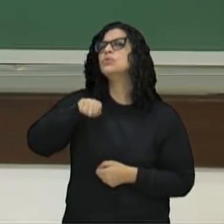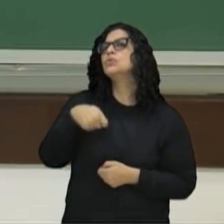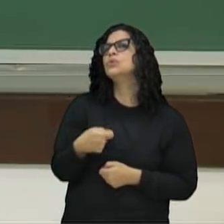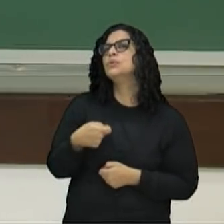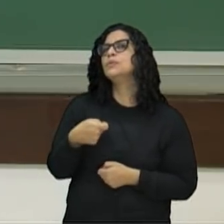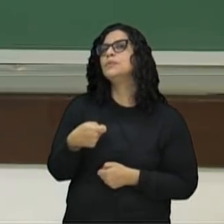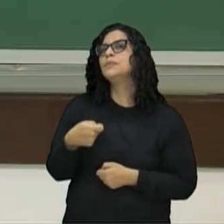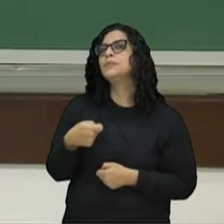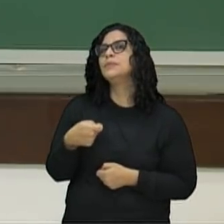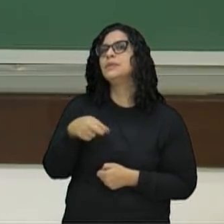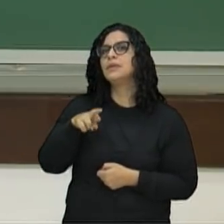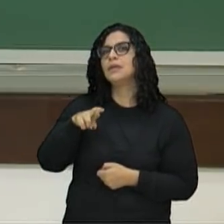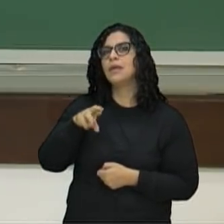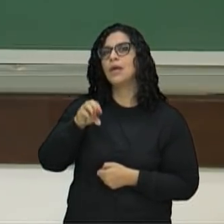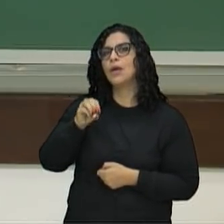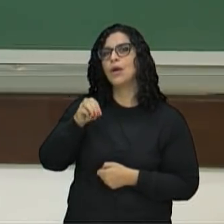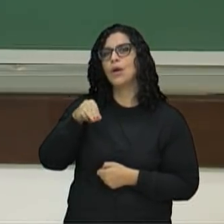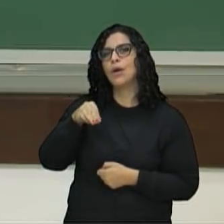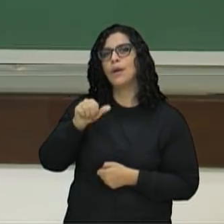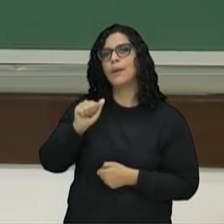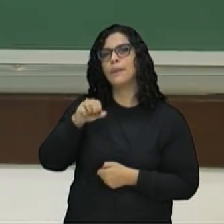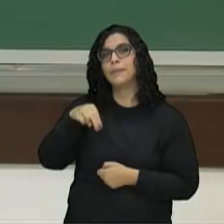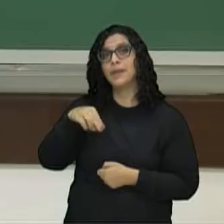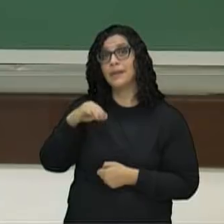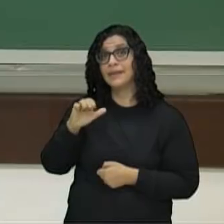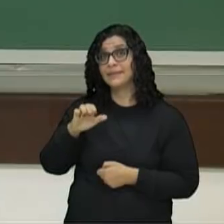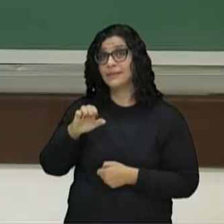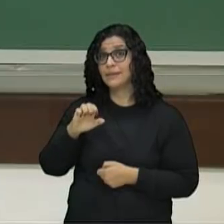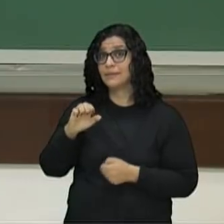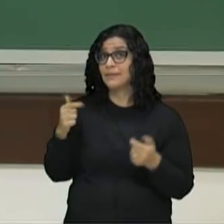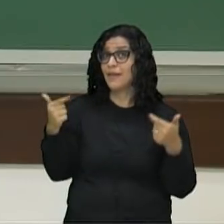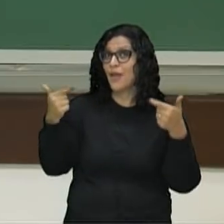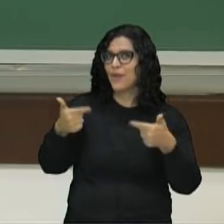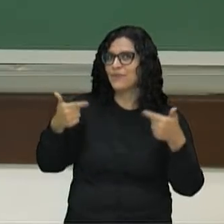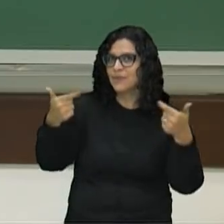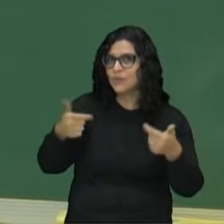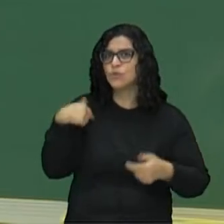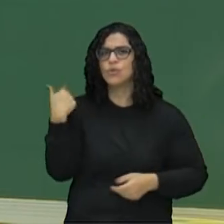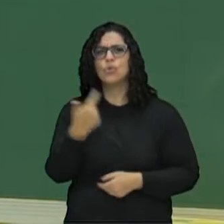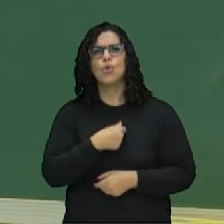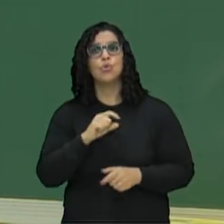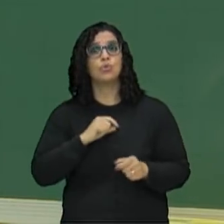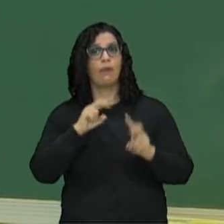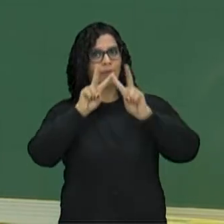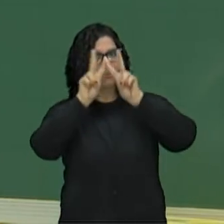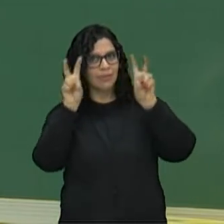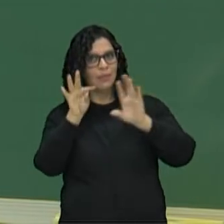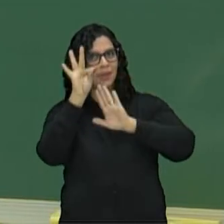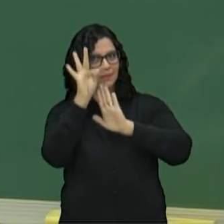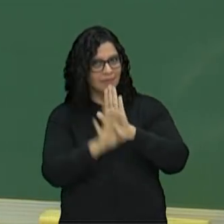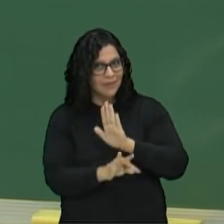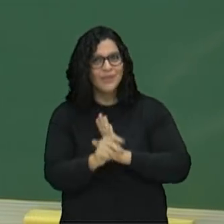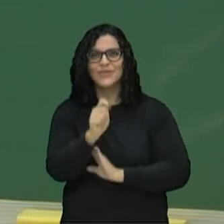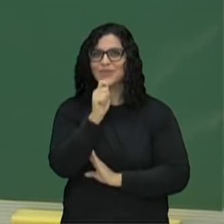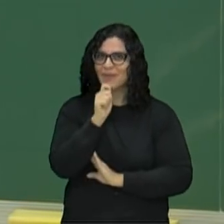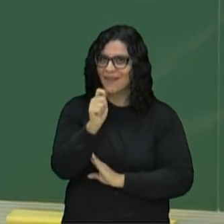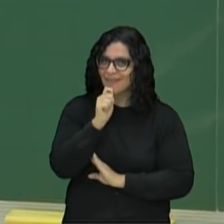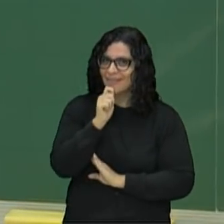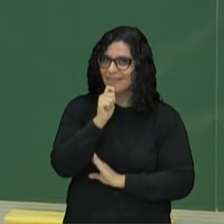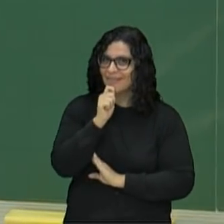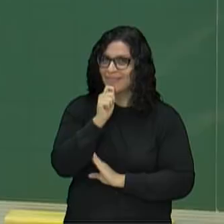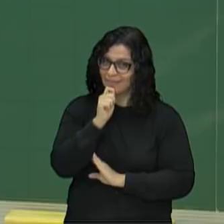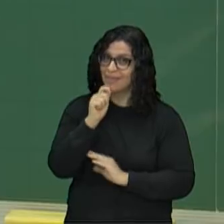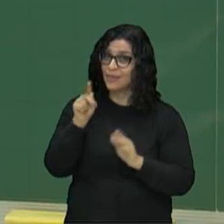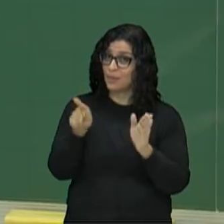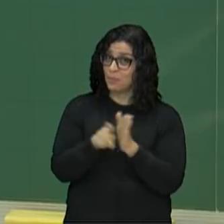sobre romance de aventura. Estamos, nesse texto ainda, nessa